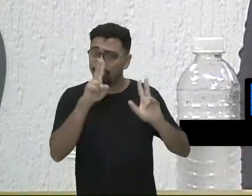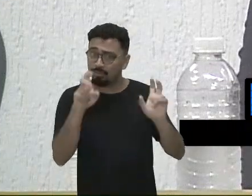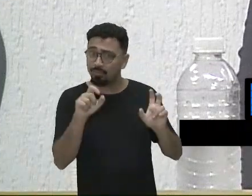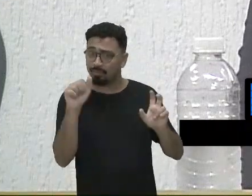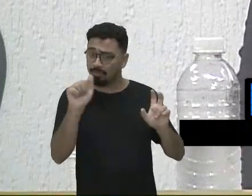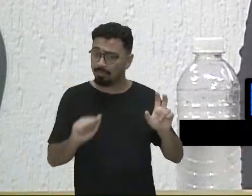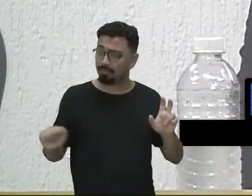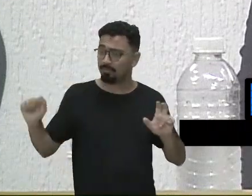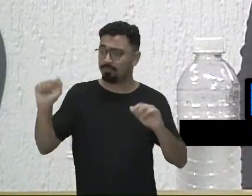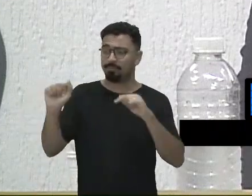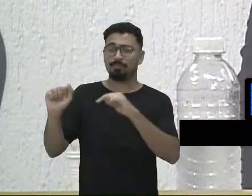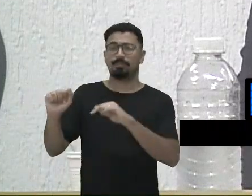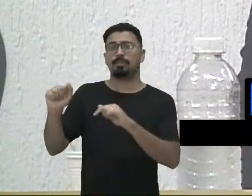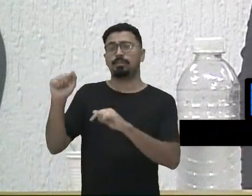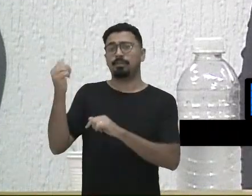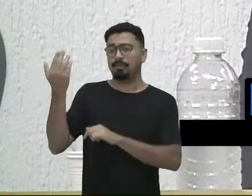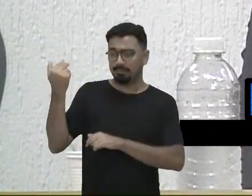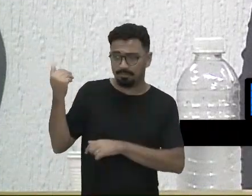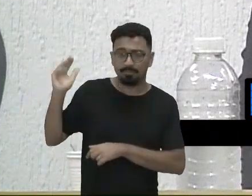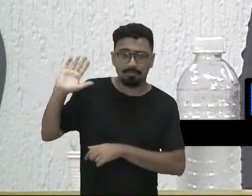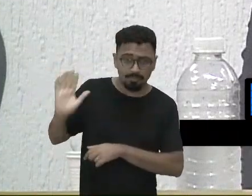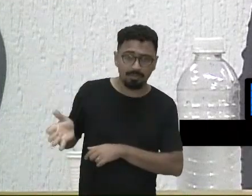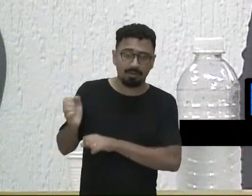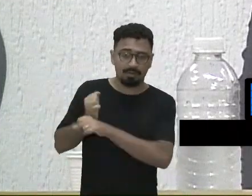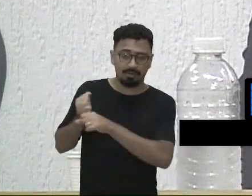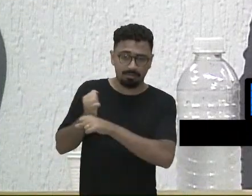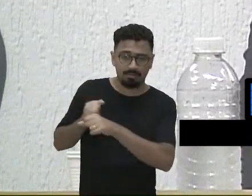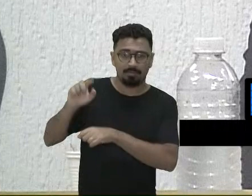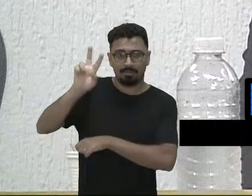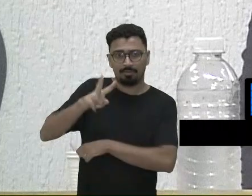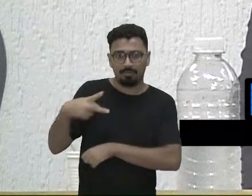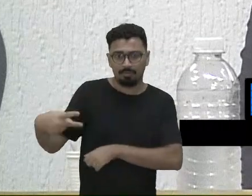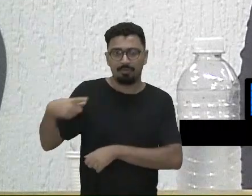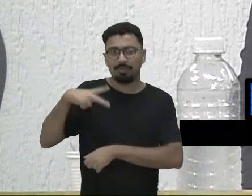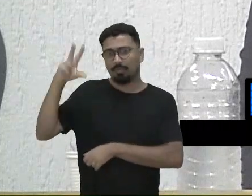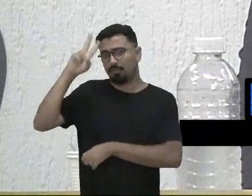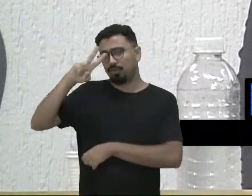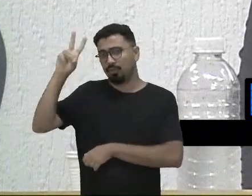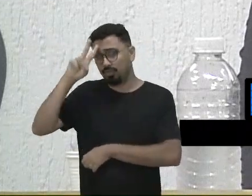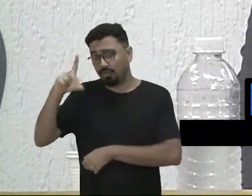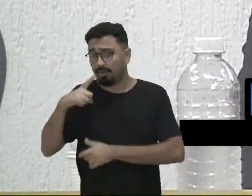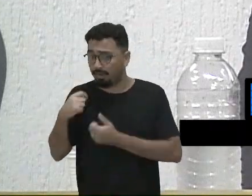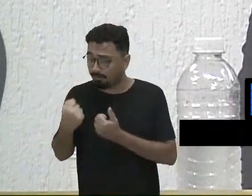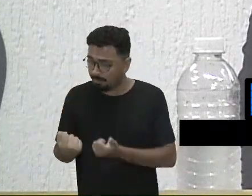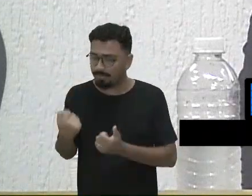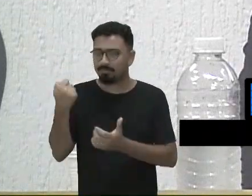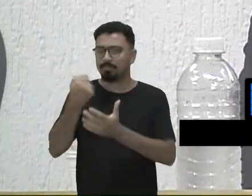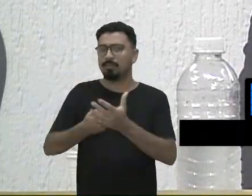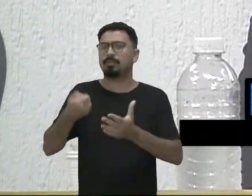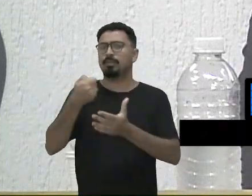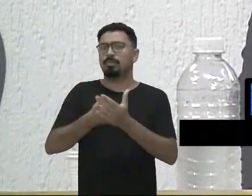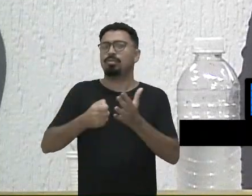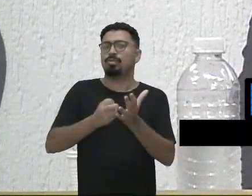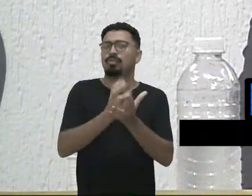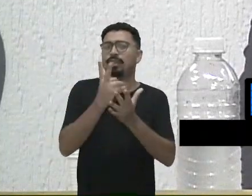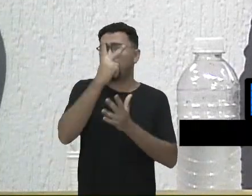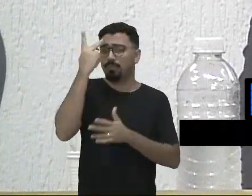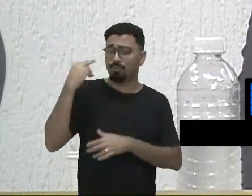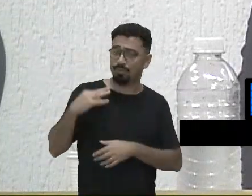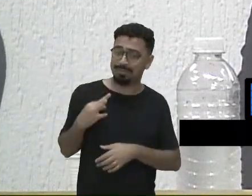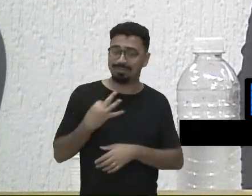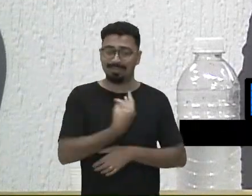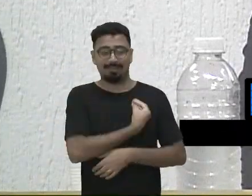associação antiga aqui no Vale do Paraíba, que tem um peso, que tem uma história... que traz a luta para inúmeras pessoas trans do